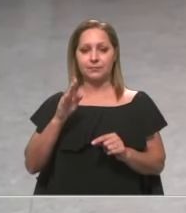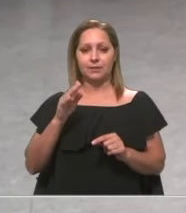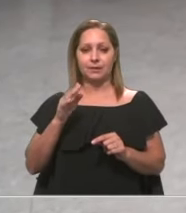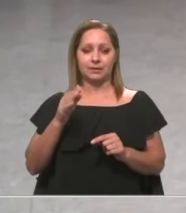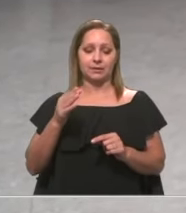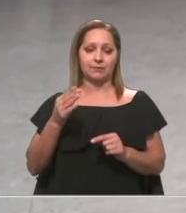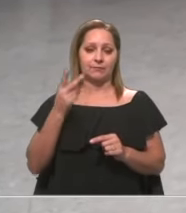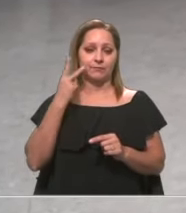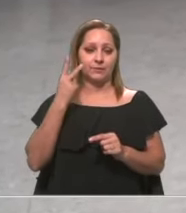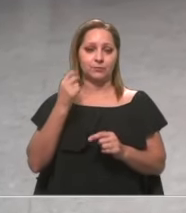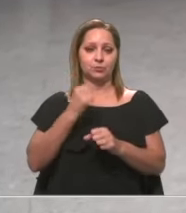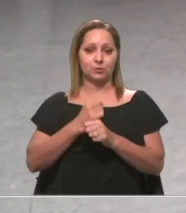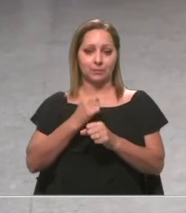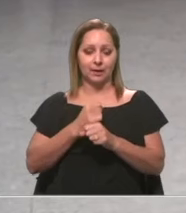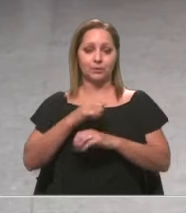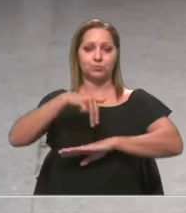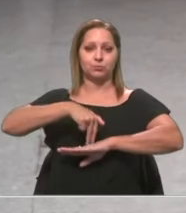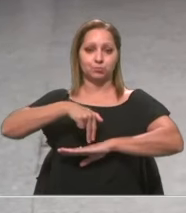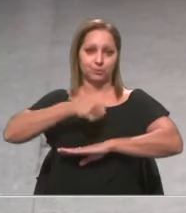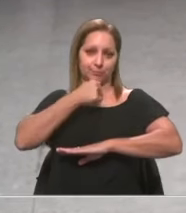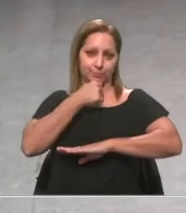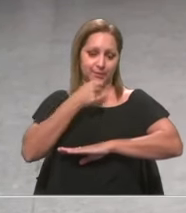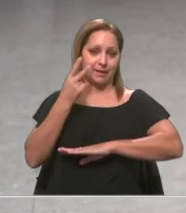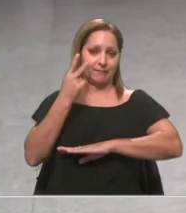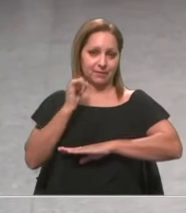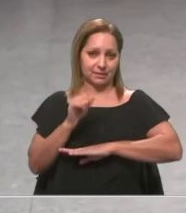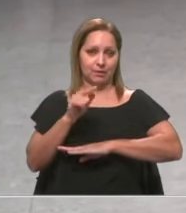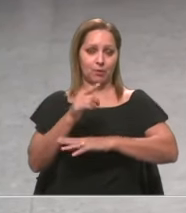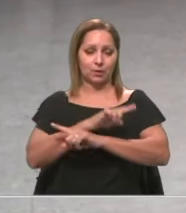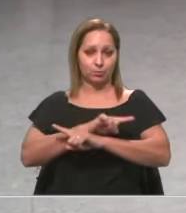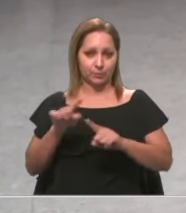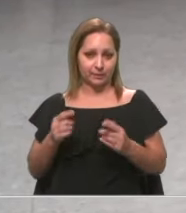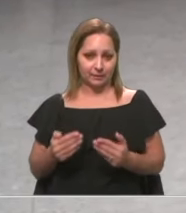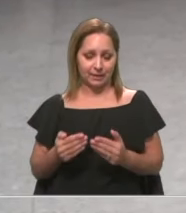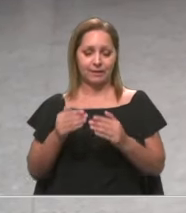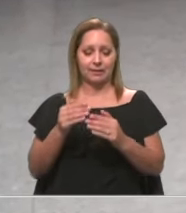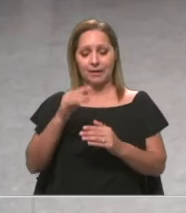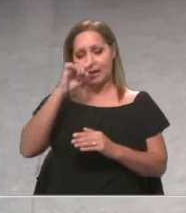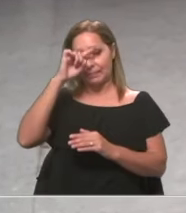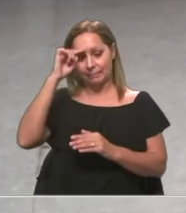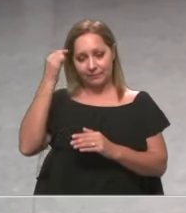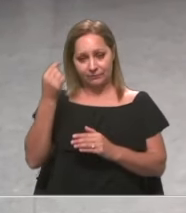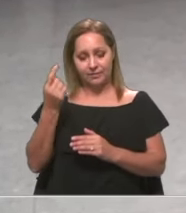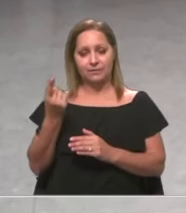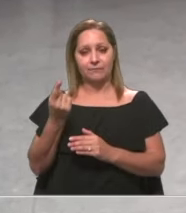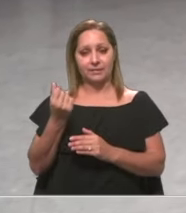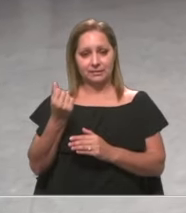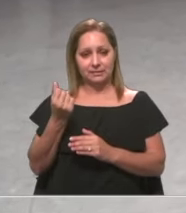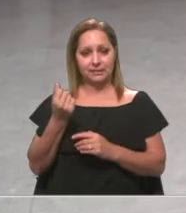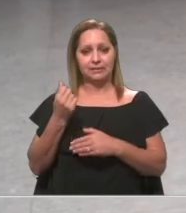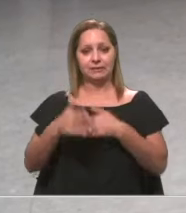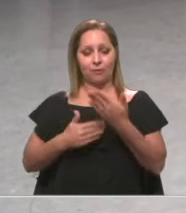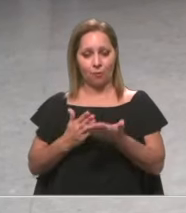faz no exterior, dos espetáculos, está privado disso, tem sido muito difícil do ponto de vista financeiro